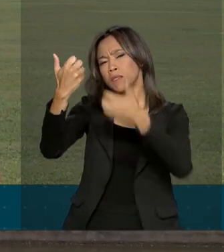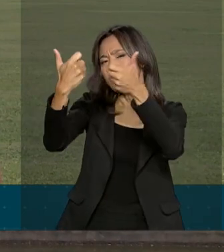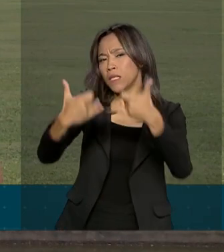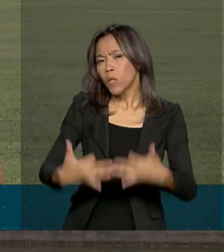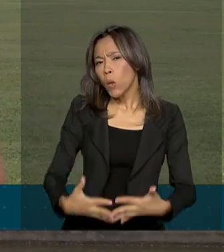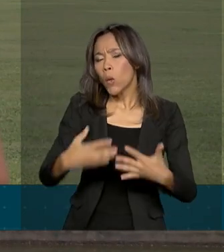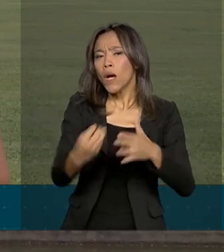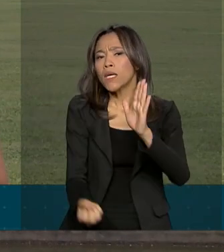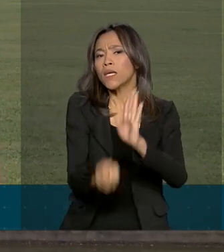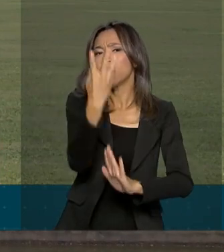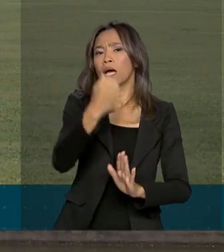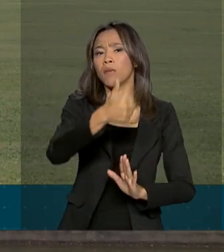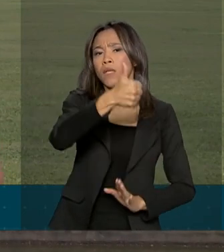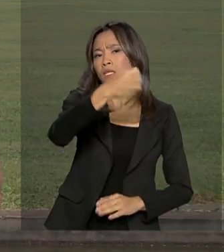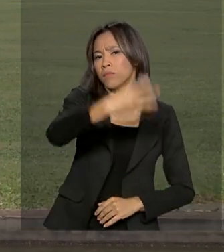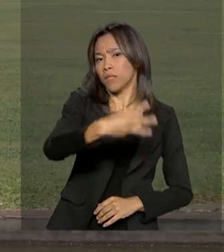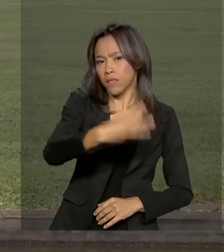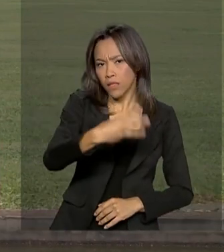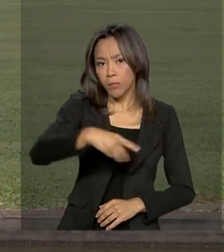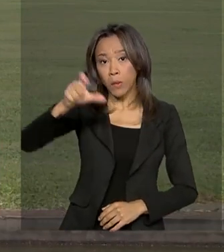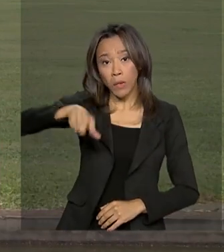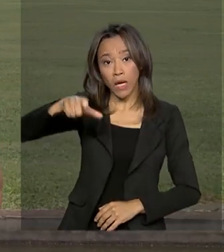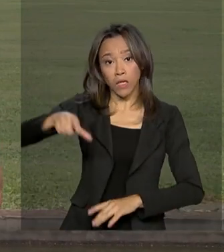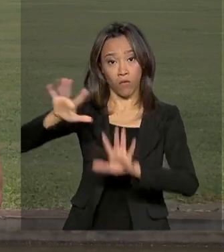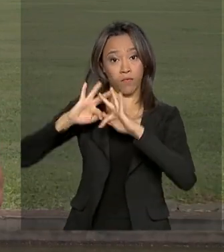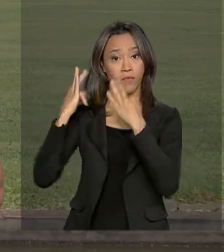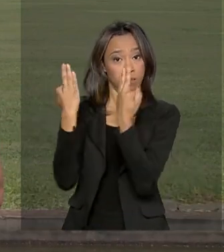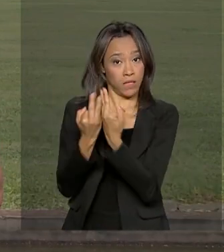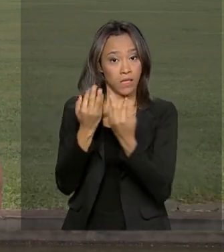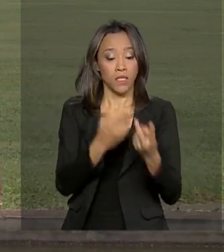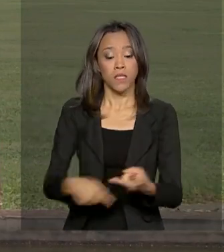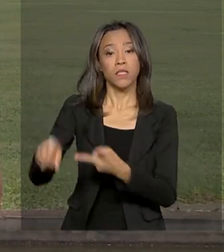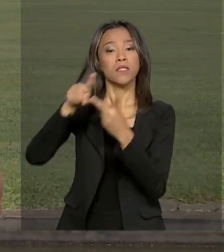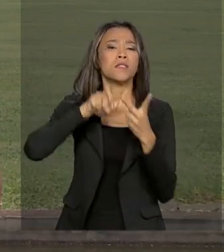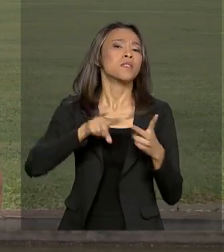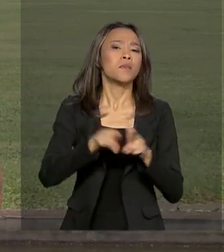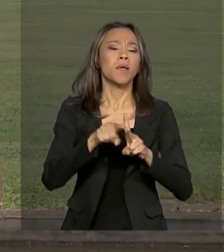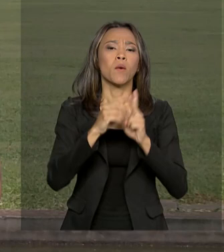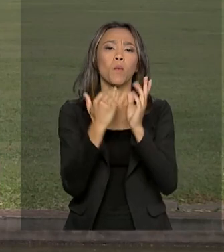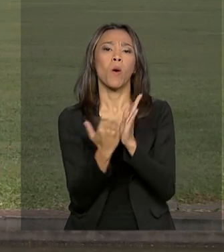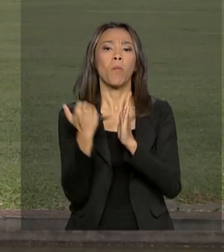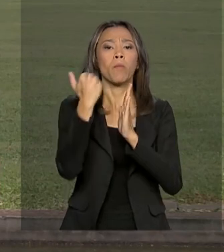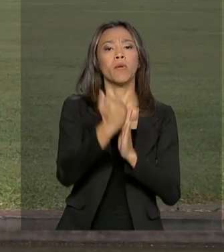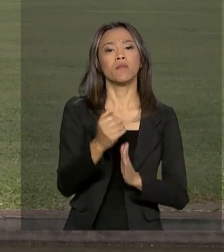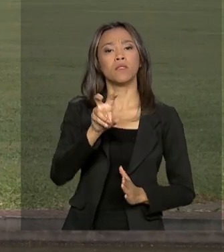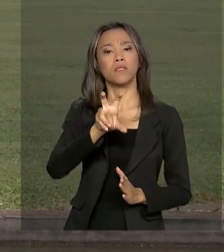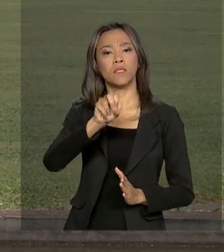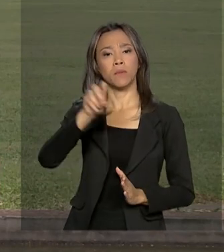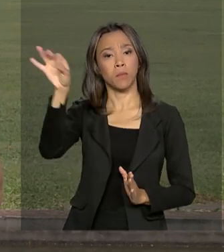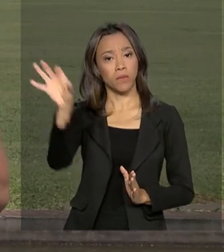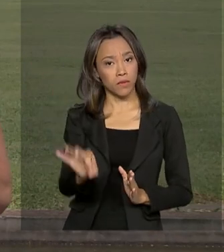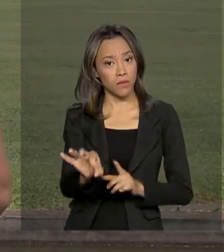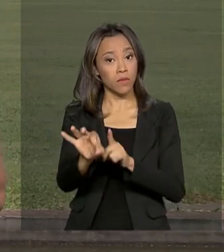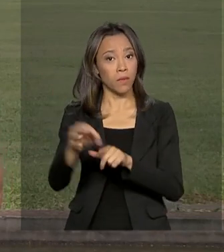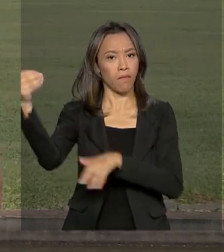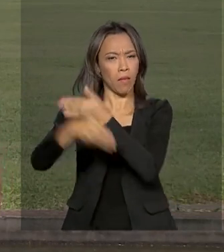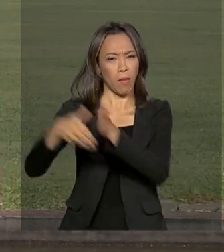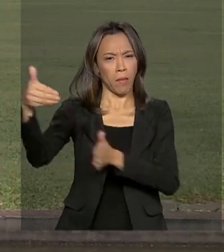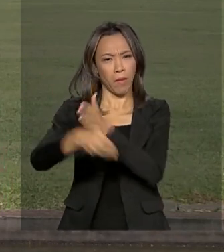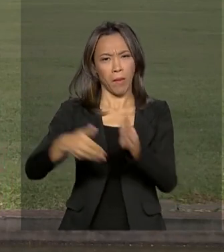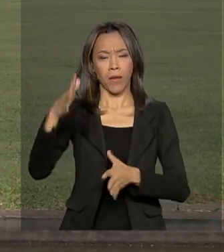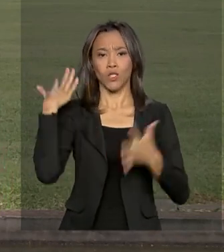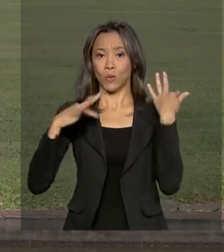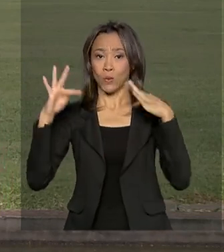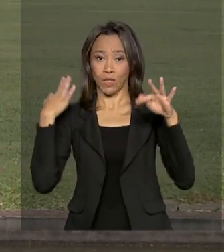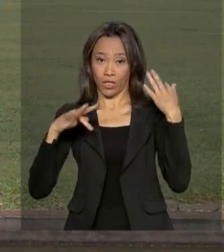um 13º para o Bolsa Família e também sobre o aumento de 50% na entrada de turistas